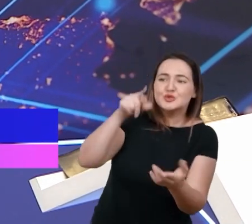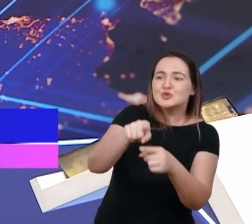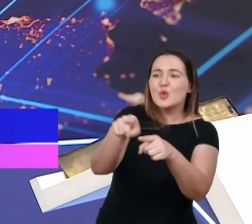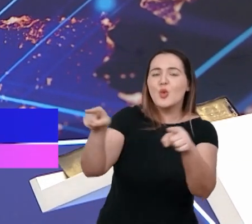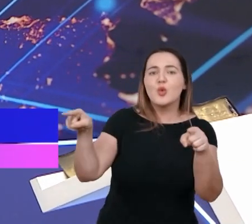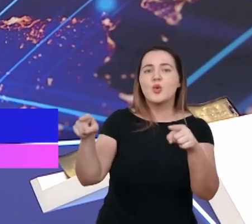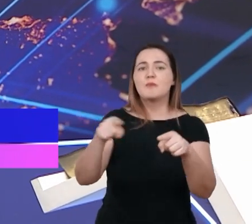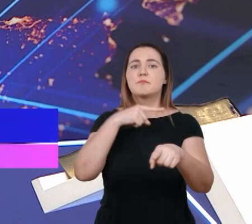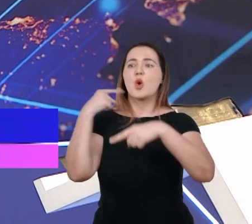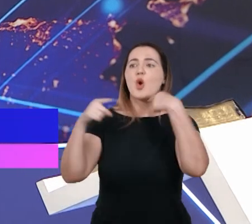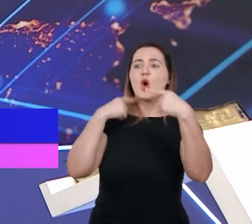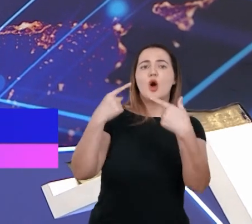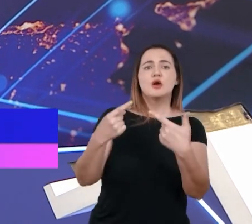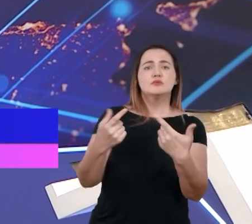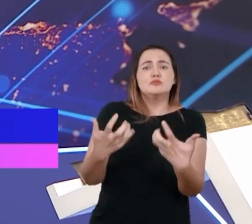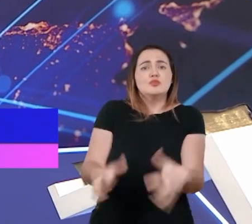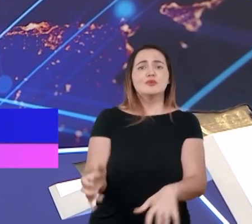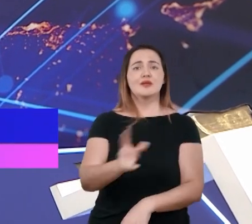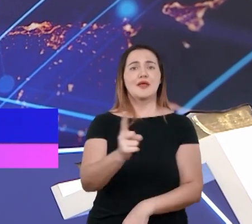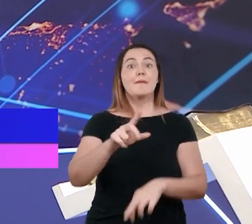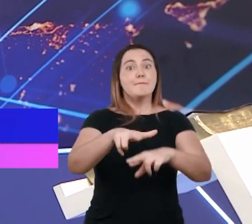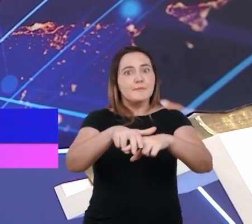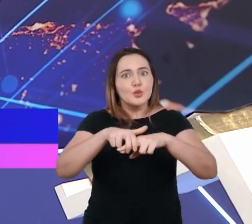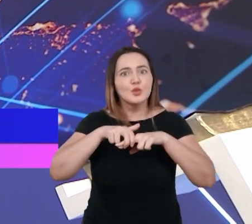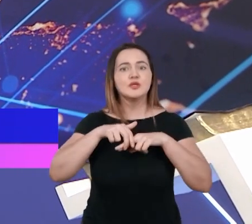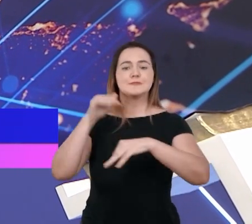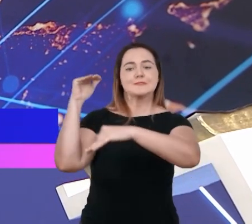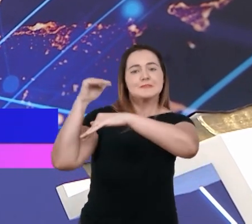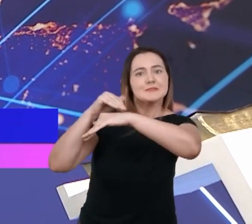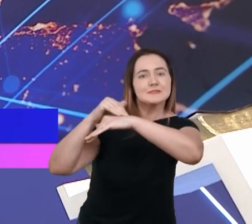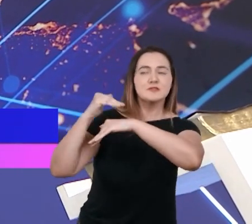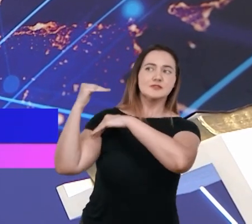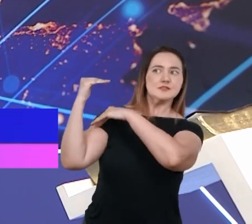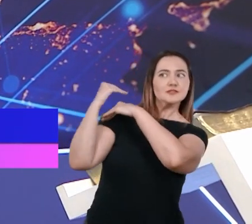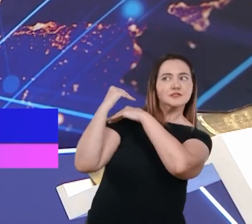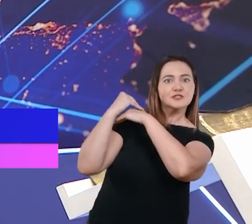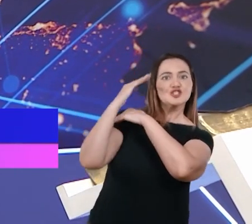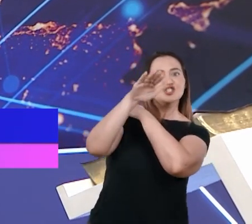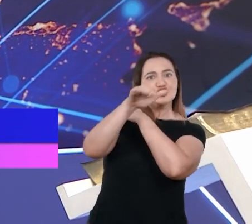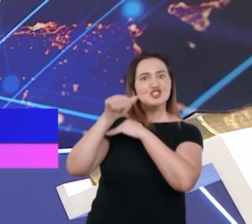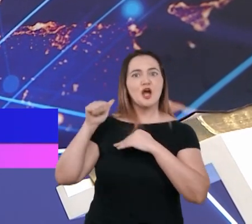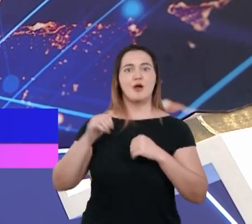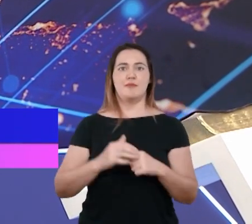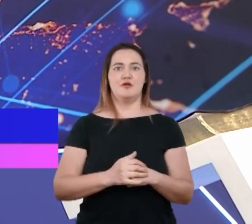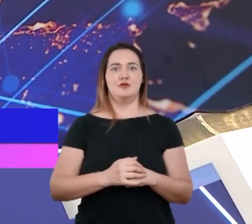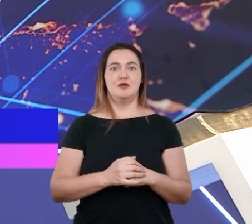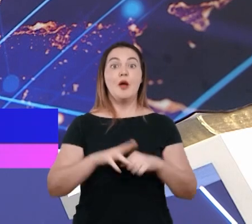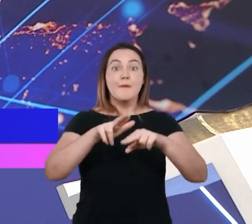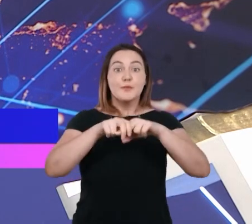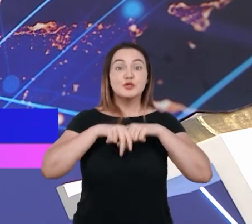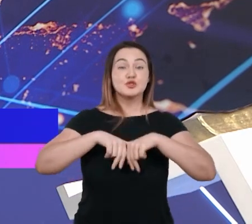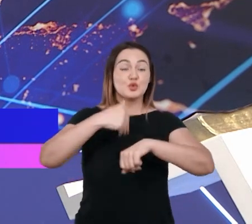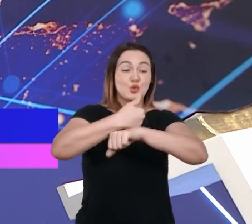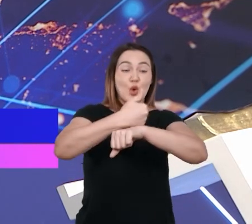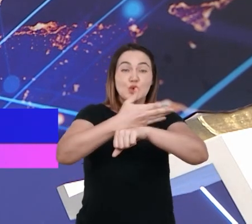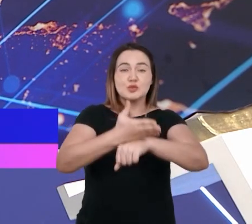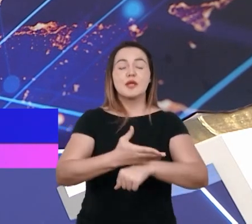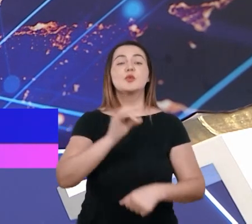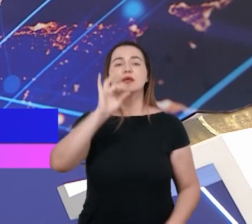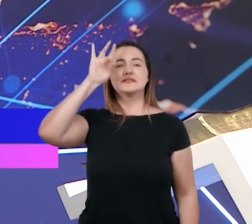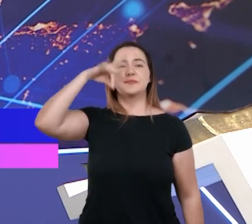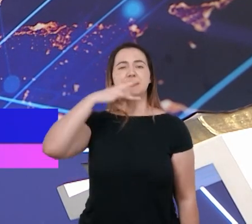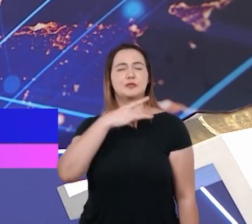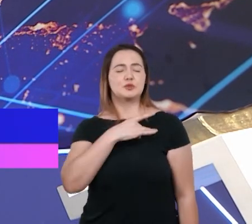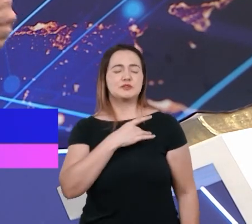de fogo, deste inferno que vai se instaurar. Por isso ele te dá sempre uma saída. Você não chegou na